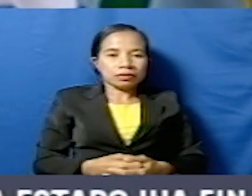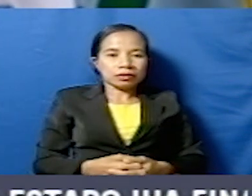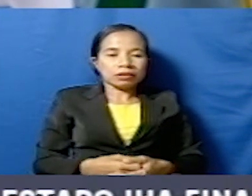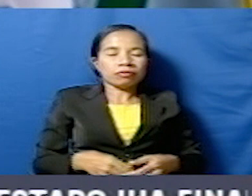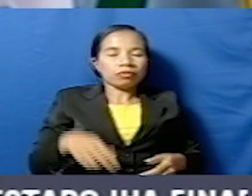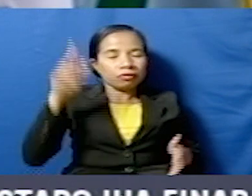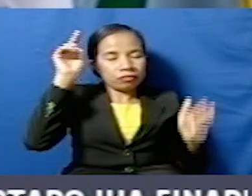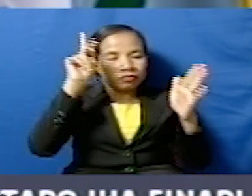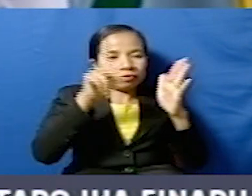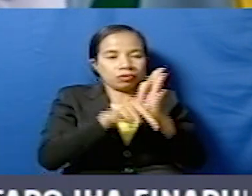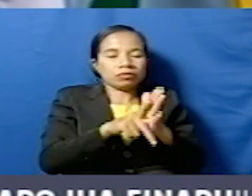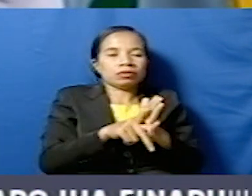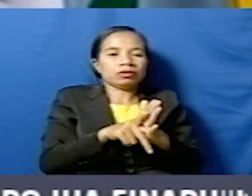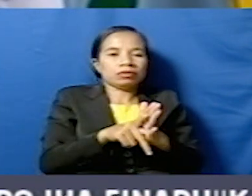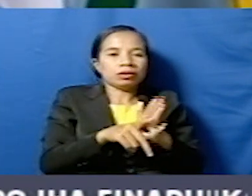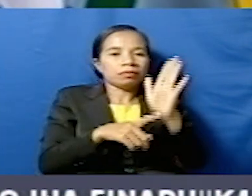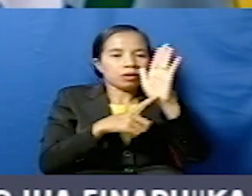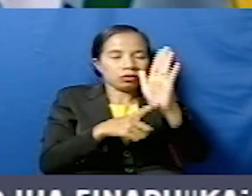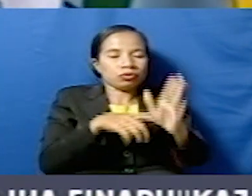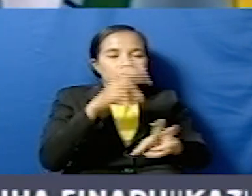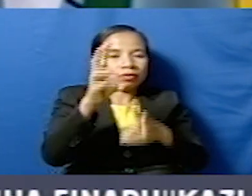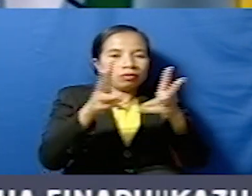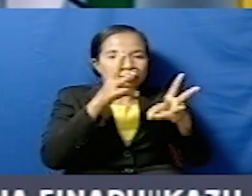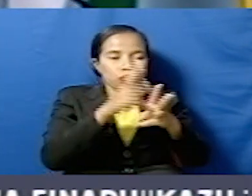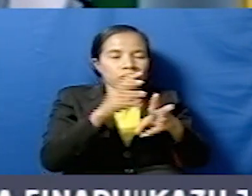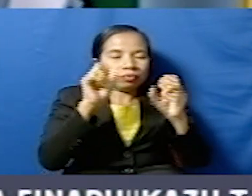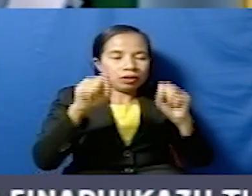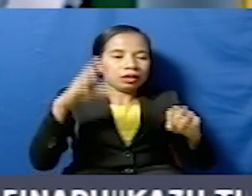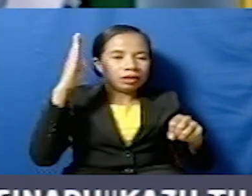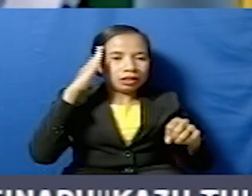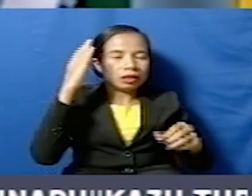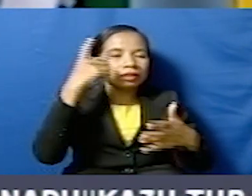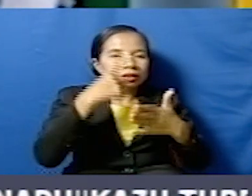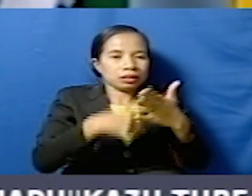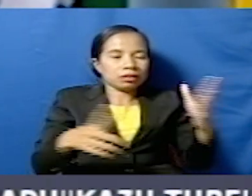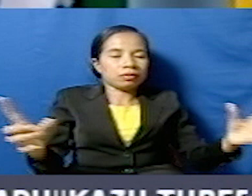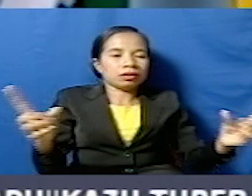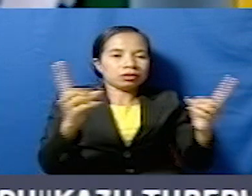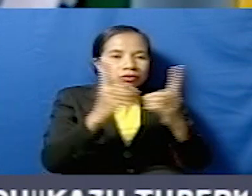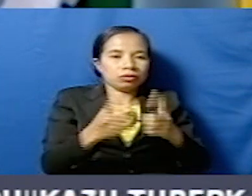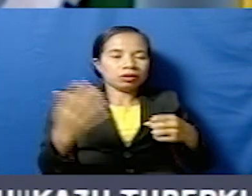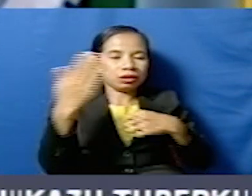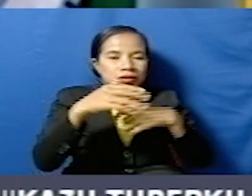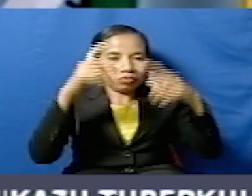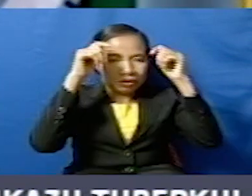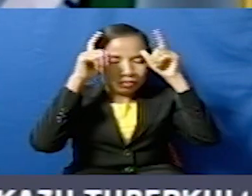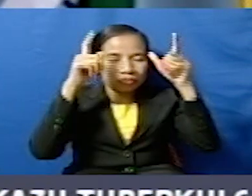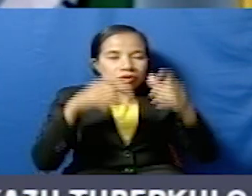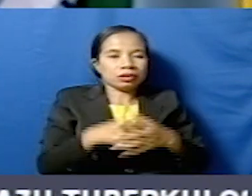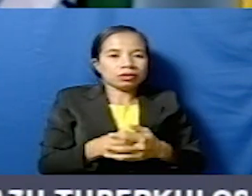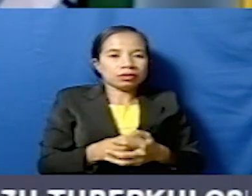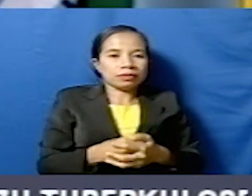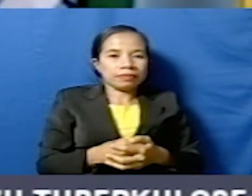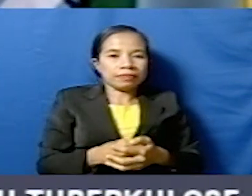maka imagen se nebe maka ni fosse iba mundo. Pra mundo vela tere se nebe acontece ne. A mim se difícil de tocar ik momento na vanita talet